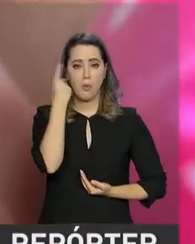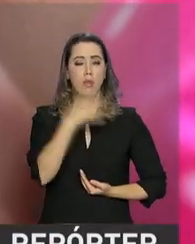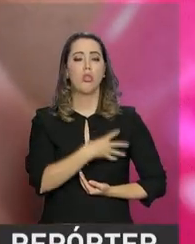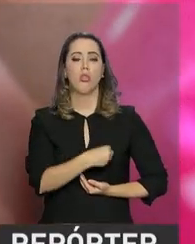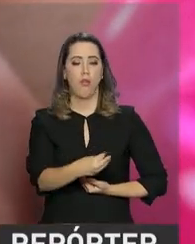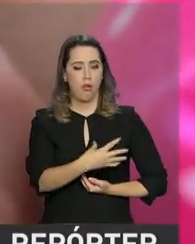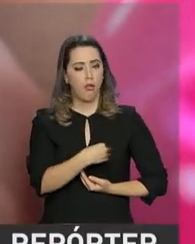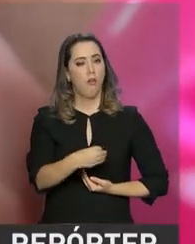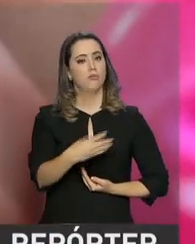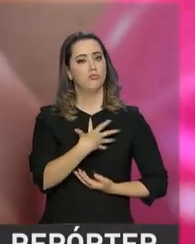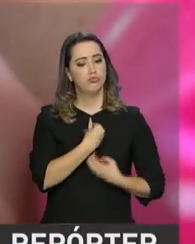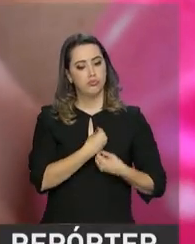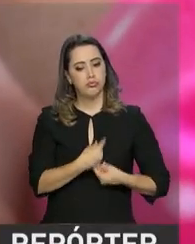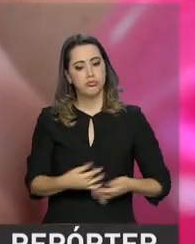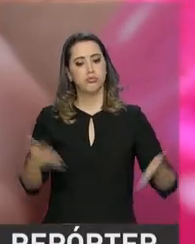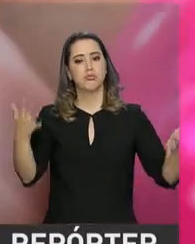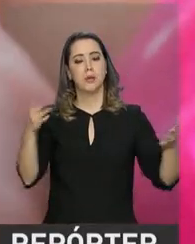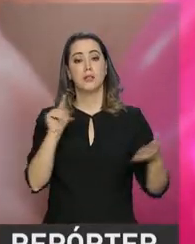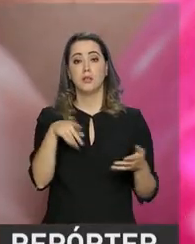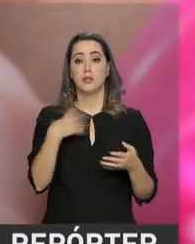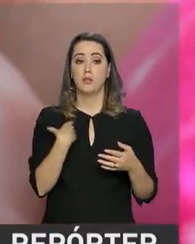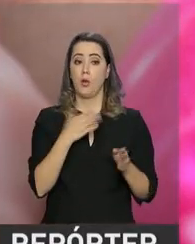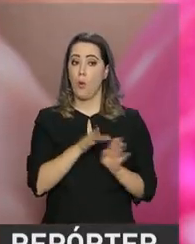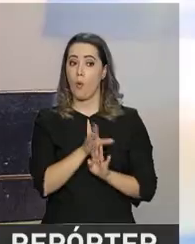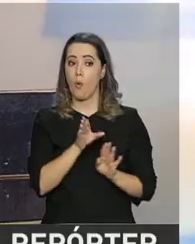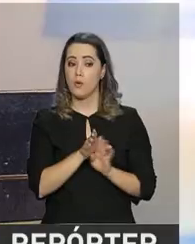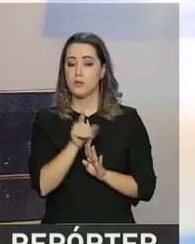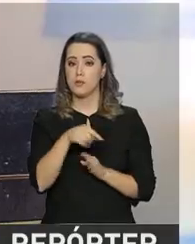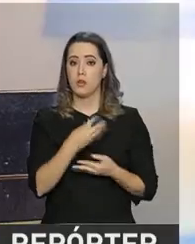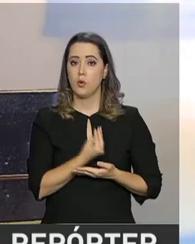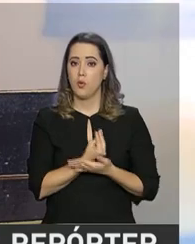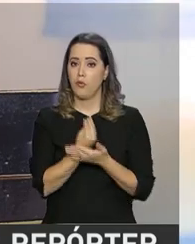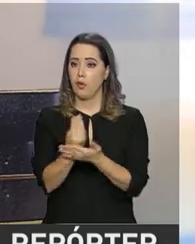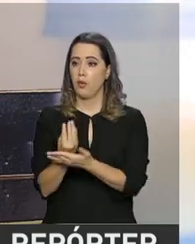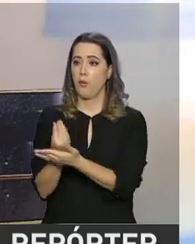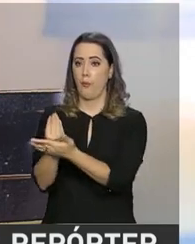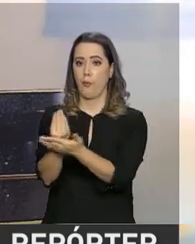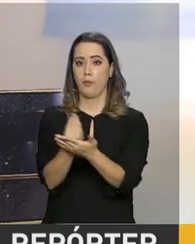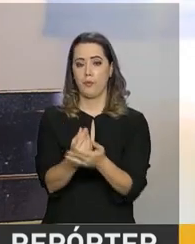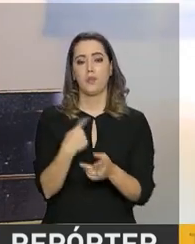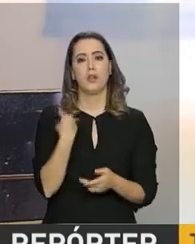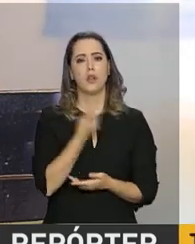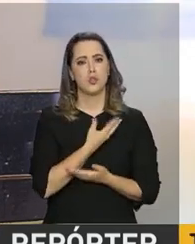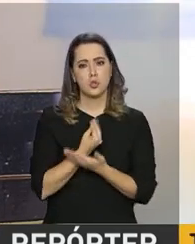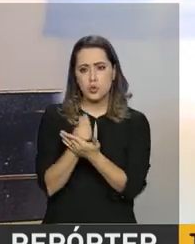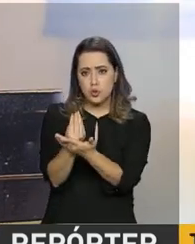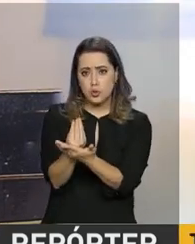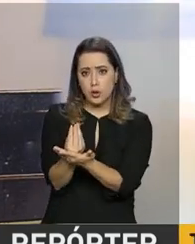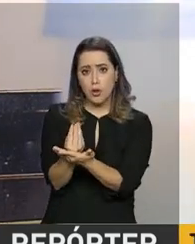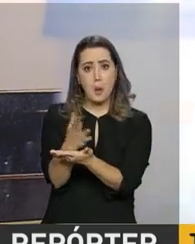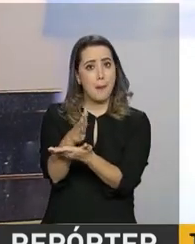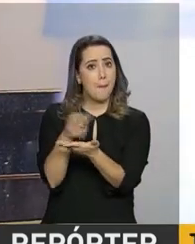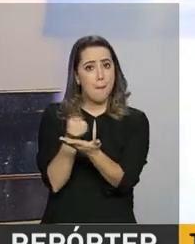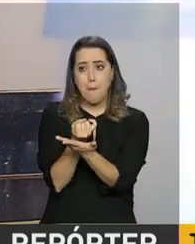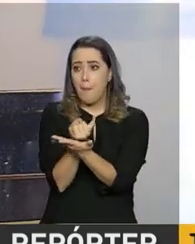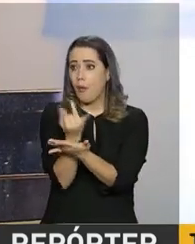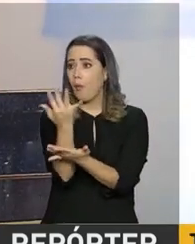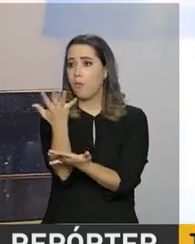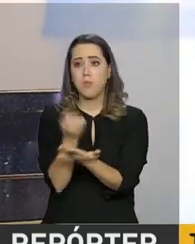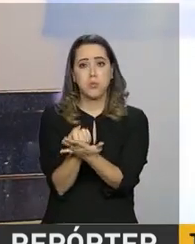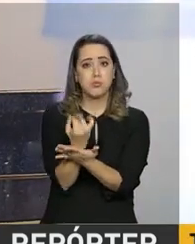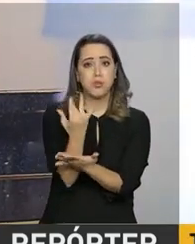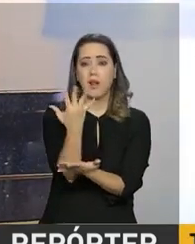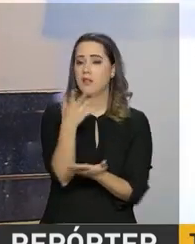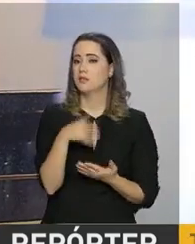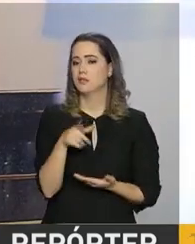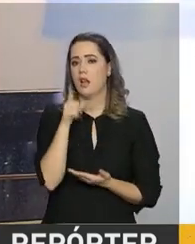de sobra. Por isso, foi aconselhada a doar. A gente não só compartilha, a gente multiplica. Multiplica o leite, multiplica o